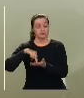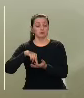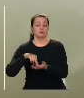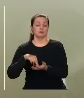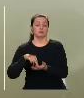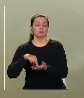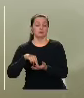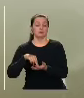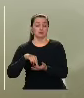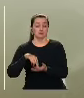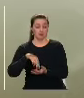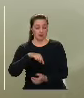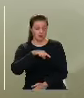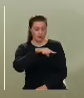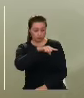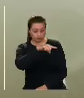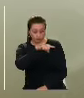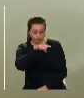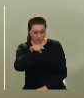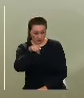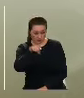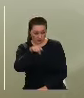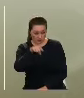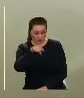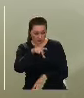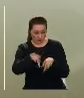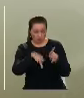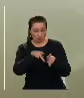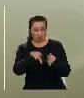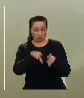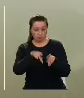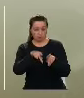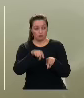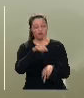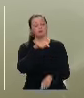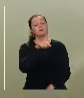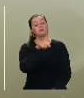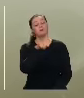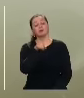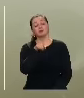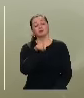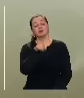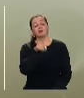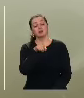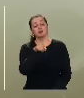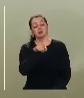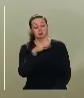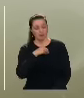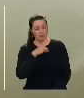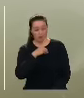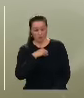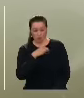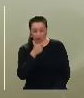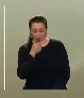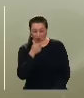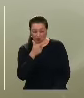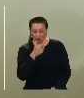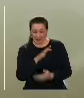aquele que de entre vós está sem pecado, seja